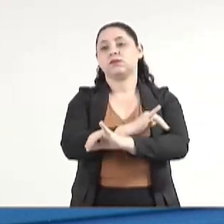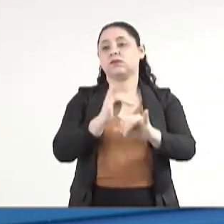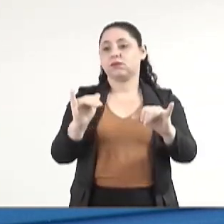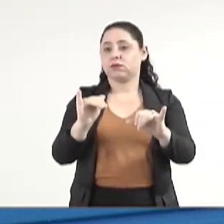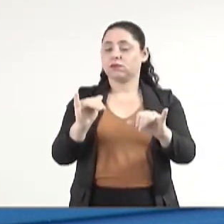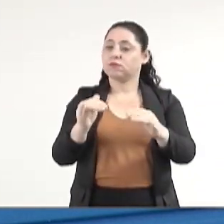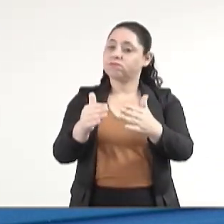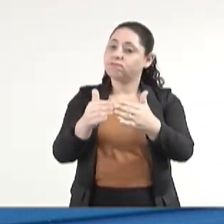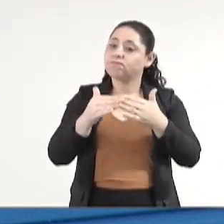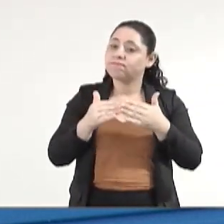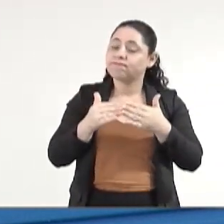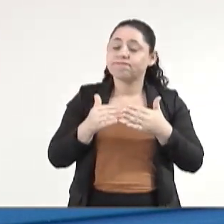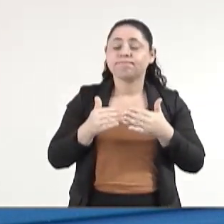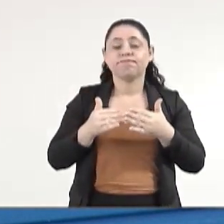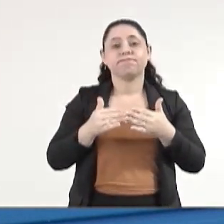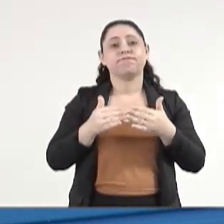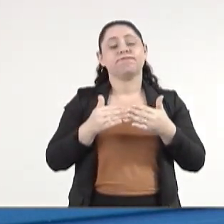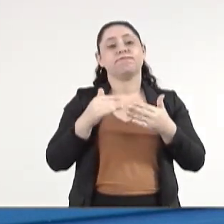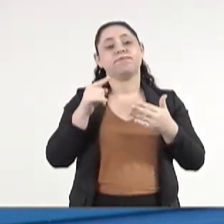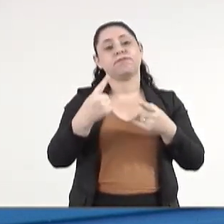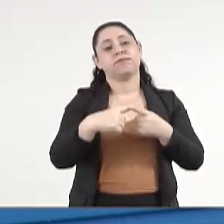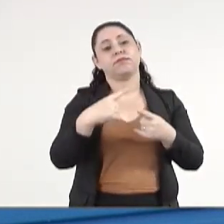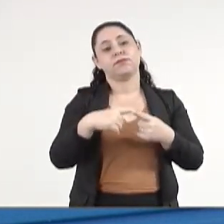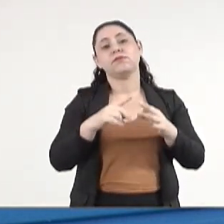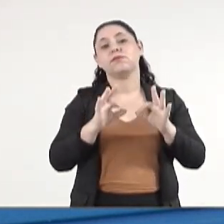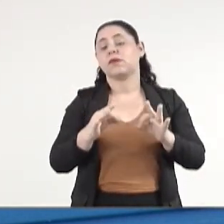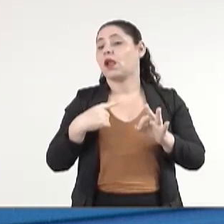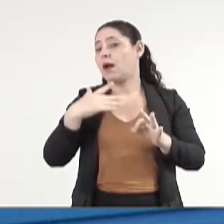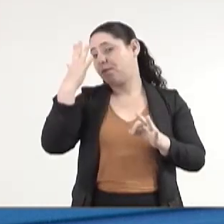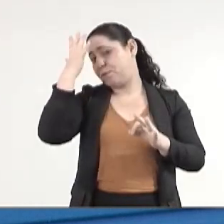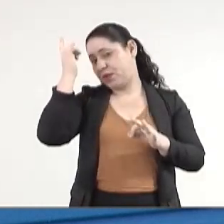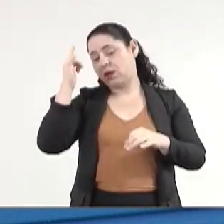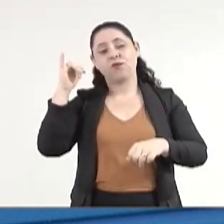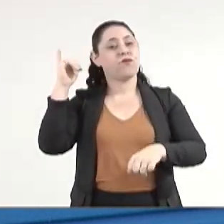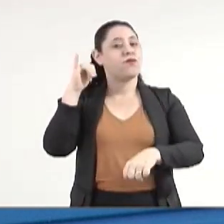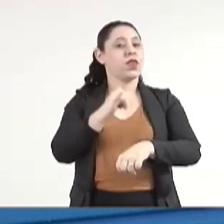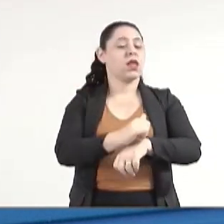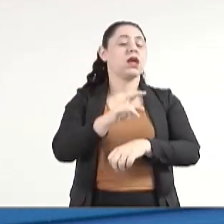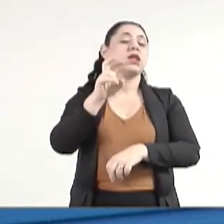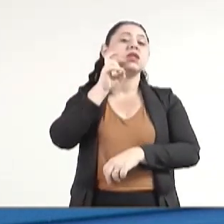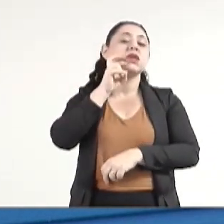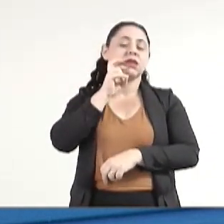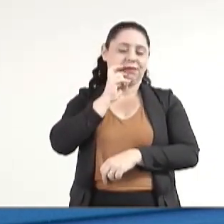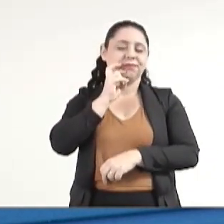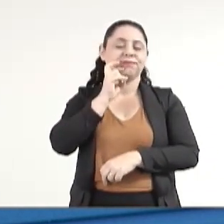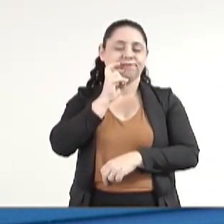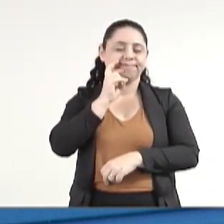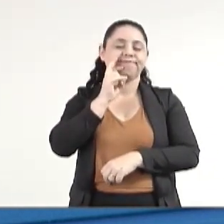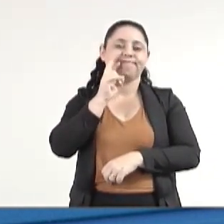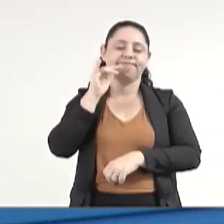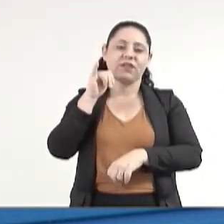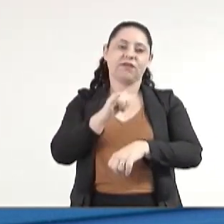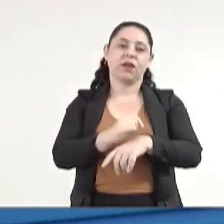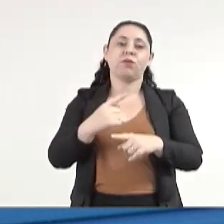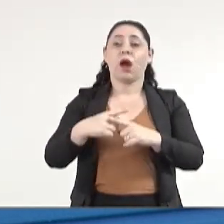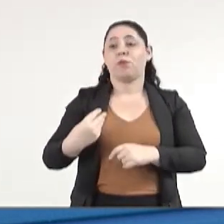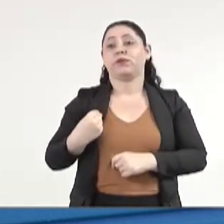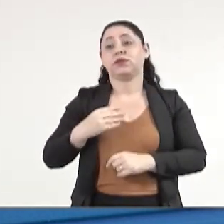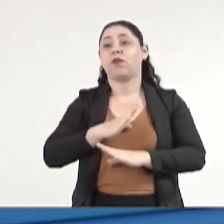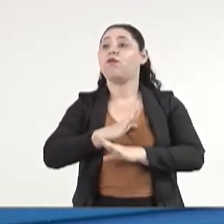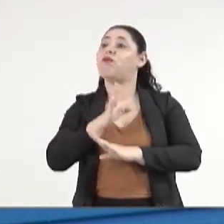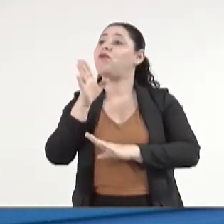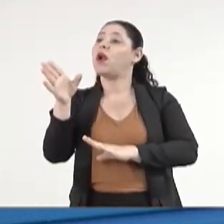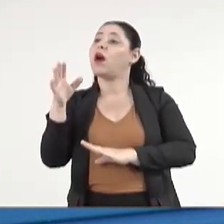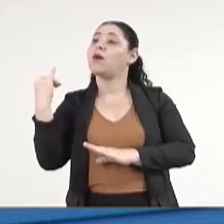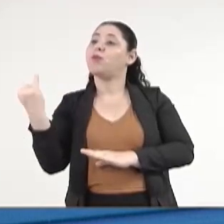pedir licença a Vossa Excelência, porque com certeza não estarei na sessão na quinta-feira cedo, me desloco para participar